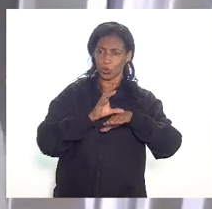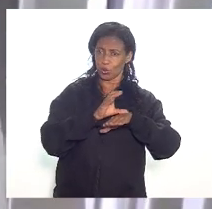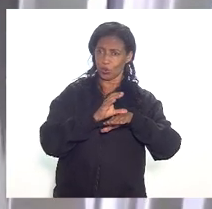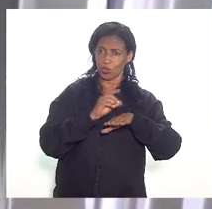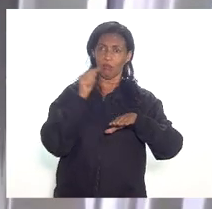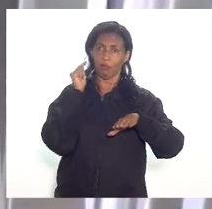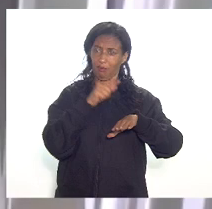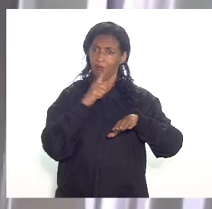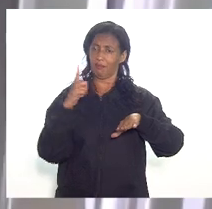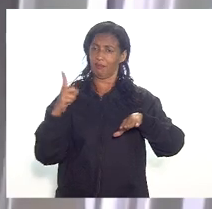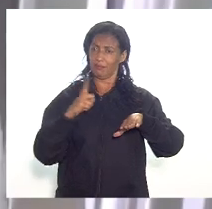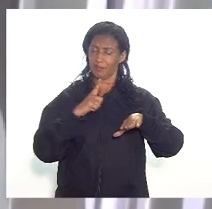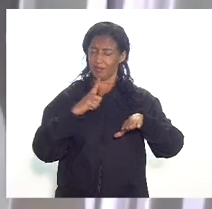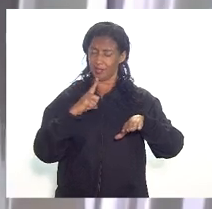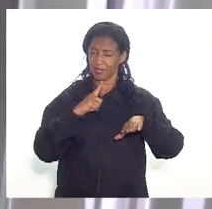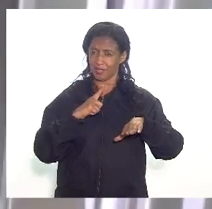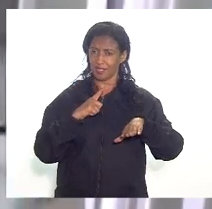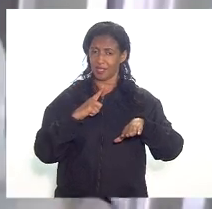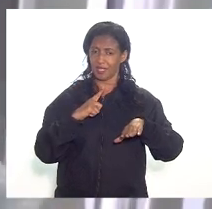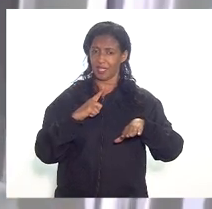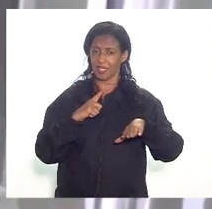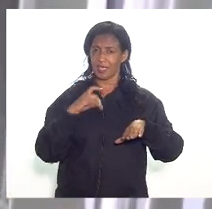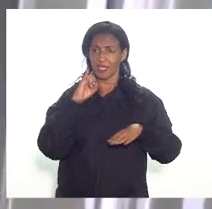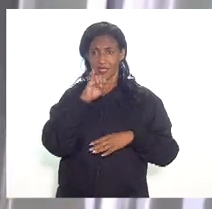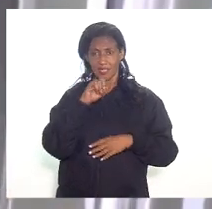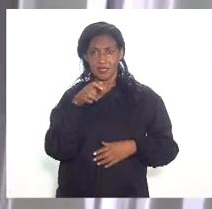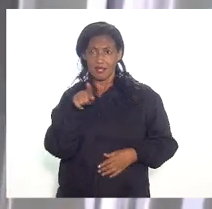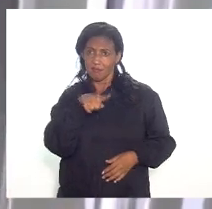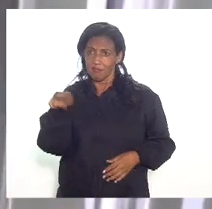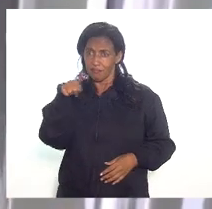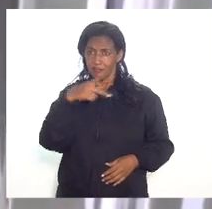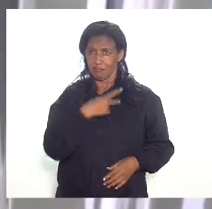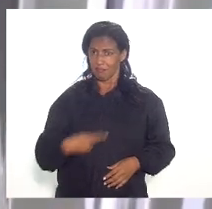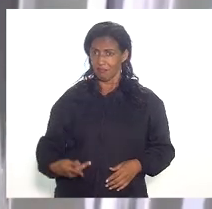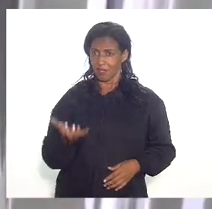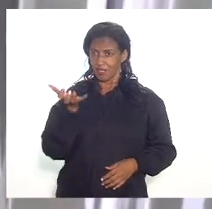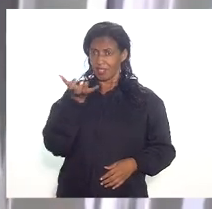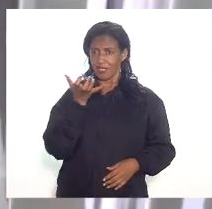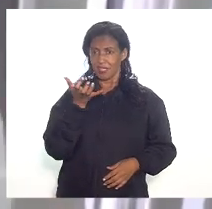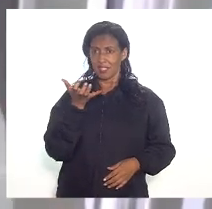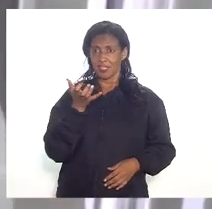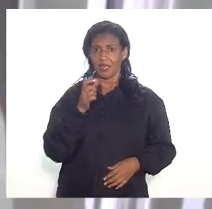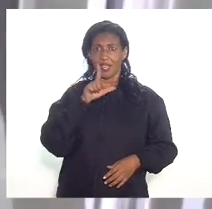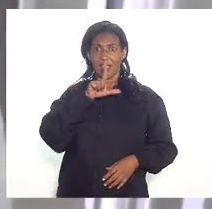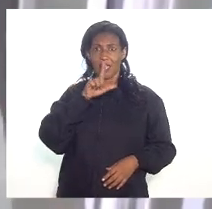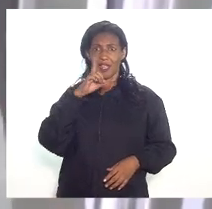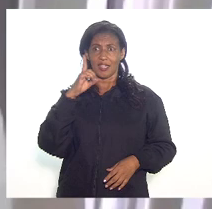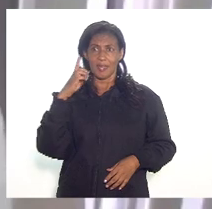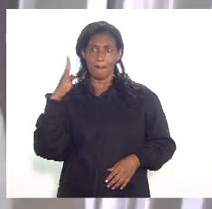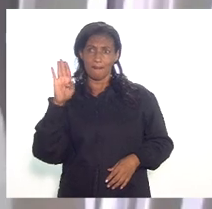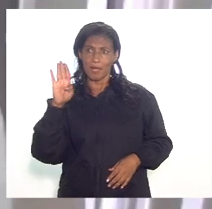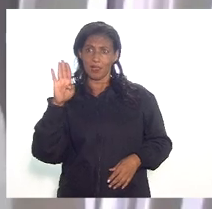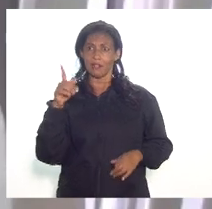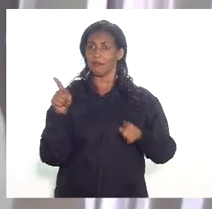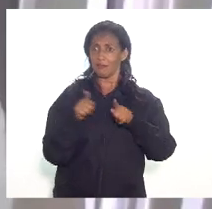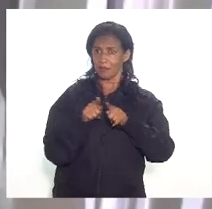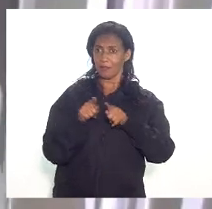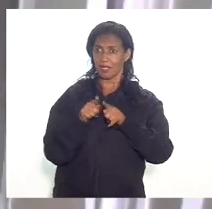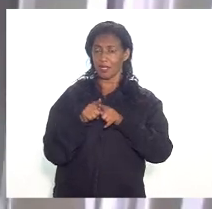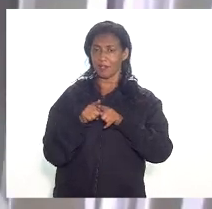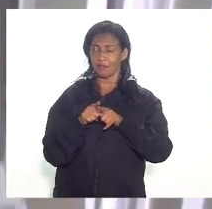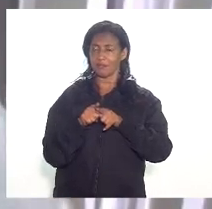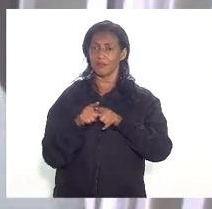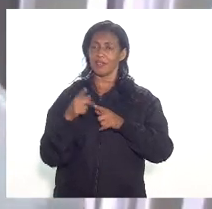constituição federal na constituição estadual e se vossa excelência quiser também recepcionados na LDB na lei de diretriz e base da educação nacional